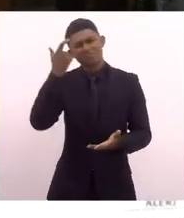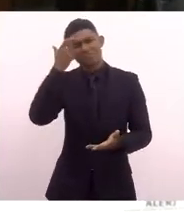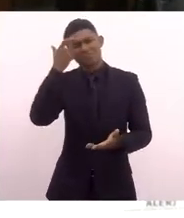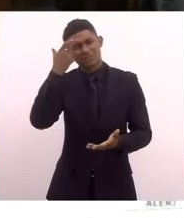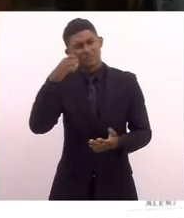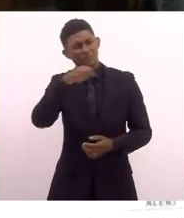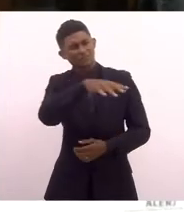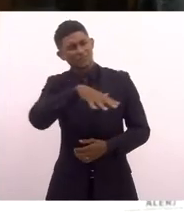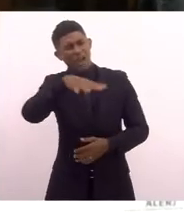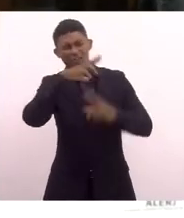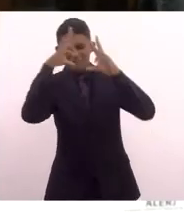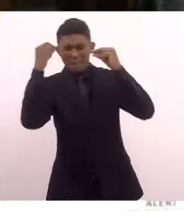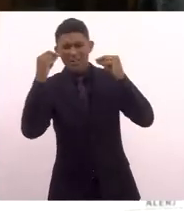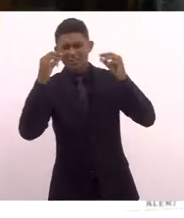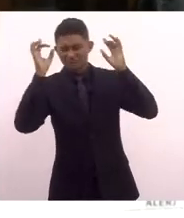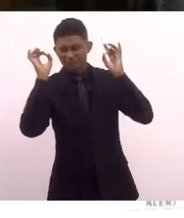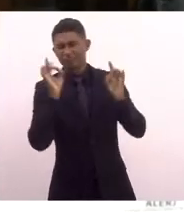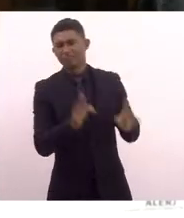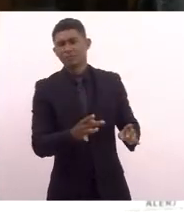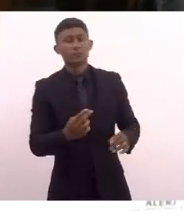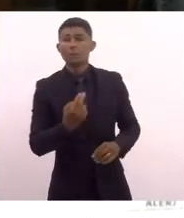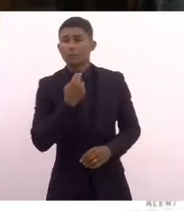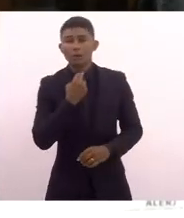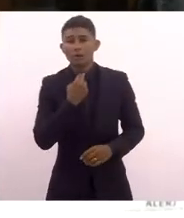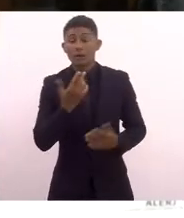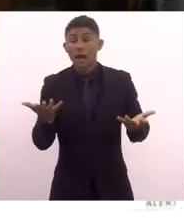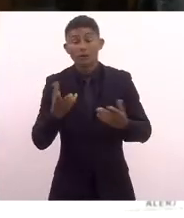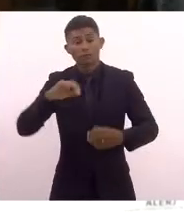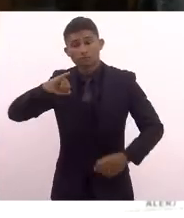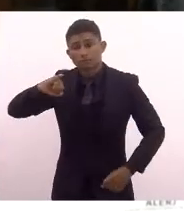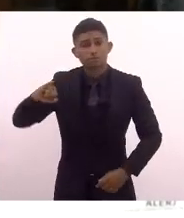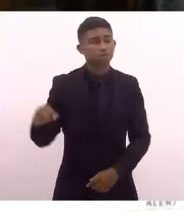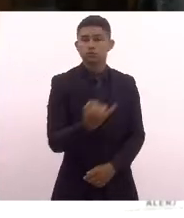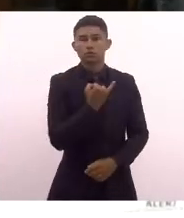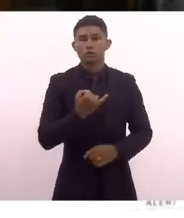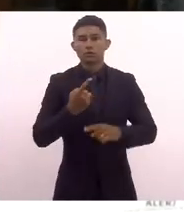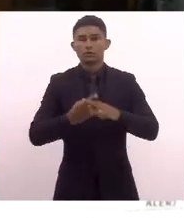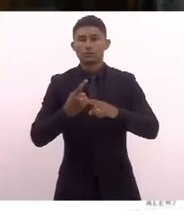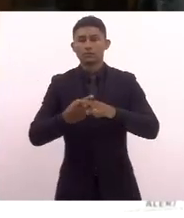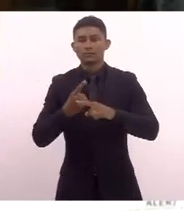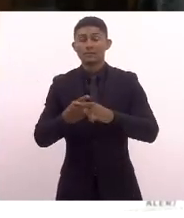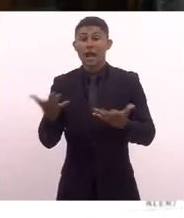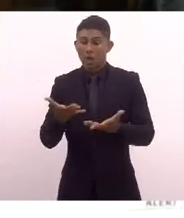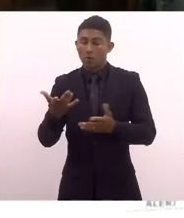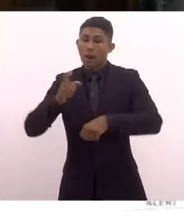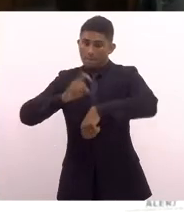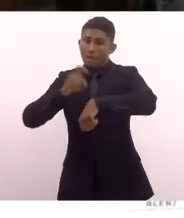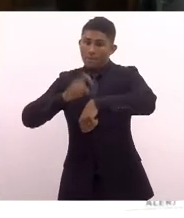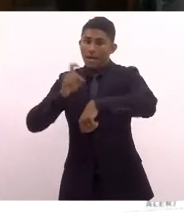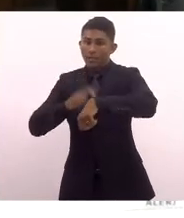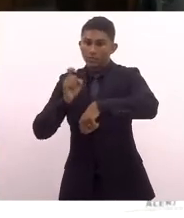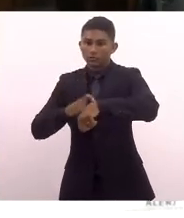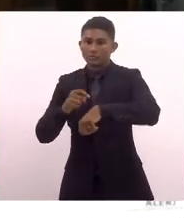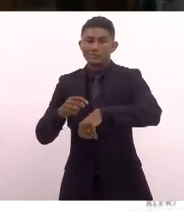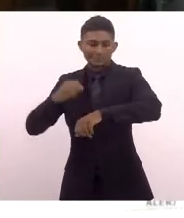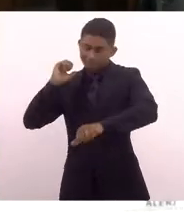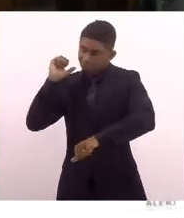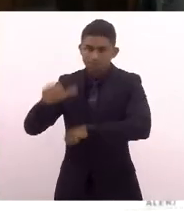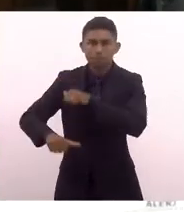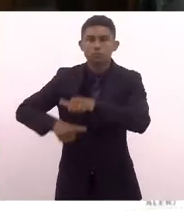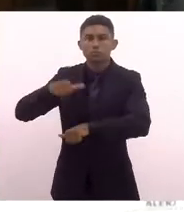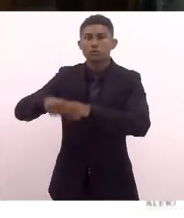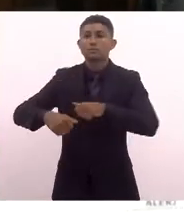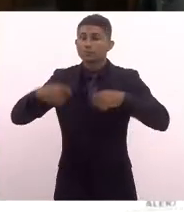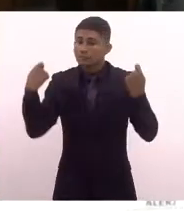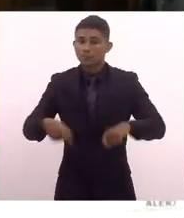da forma que está. Nós temos que aproveitar esse momento de mudança, nós precisamos abraçar